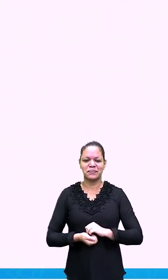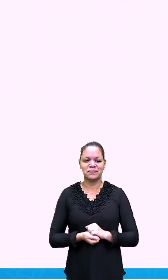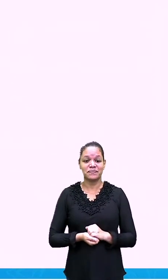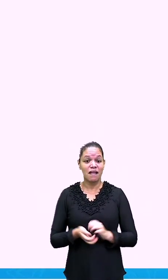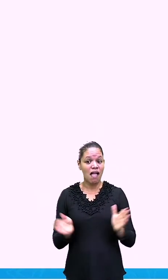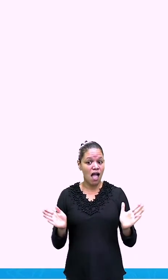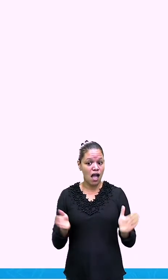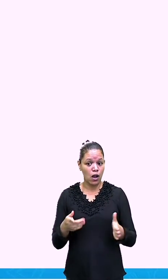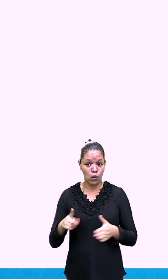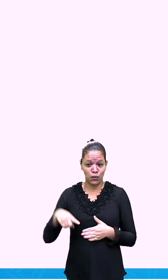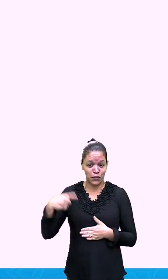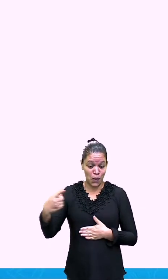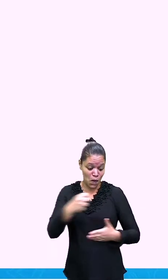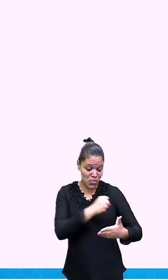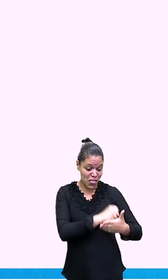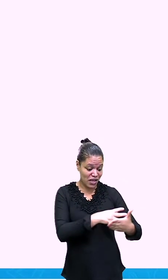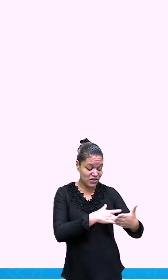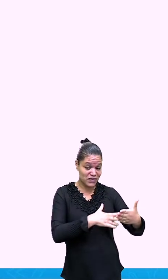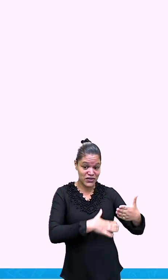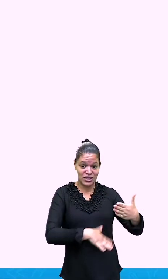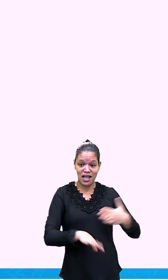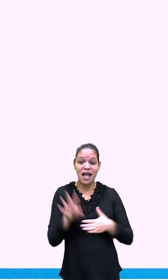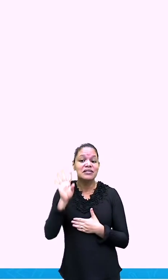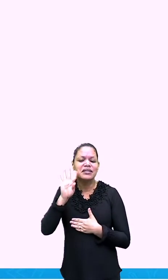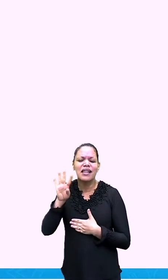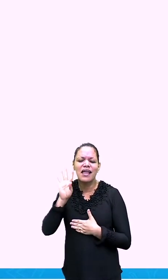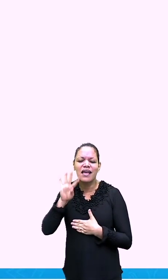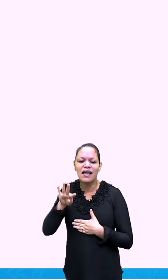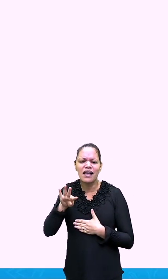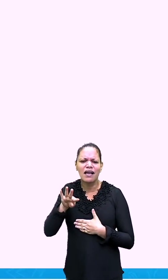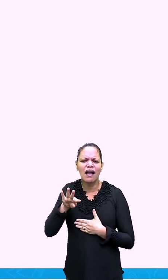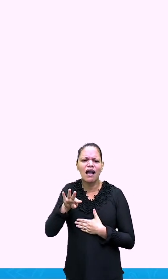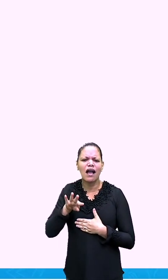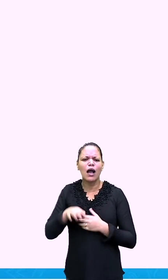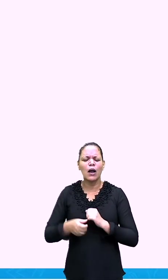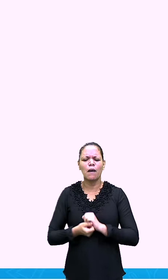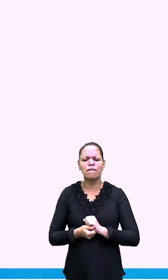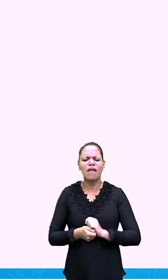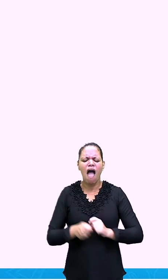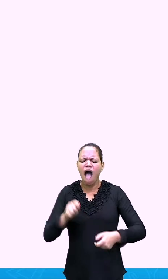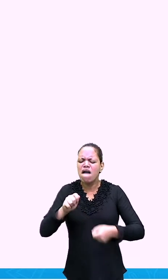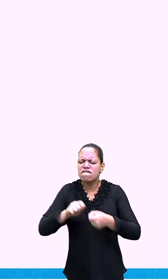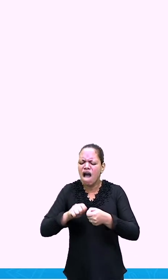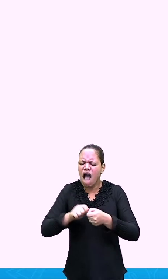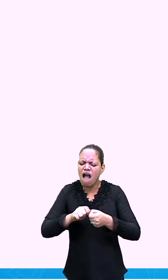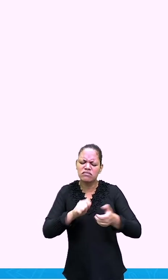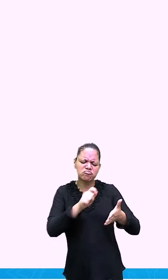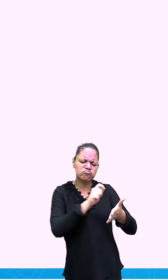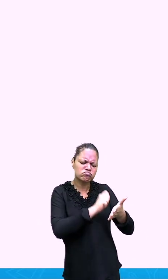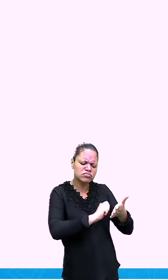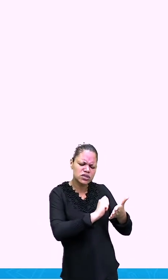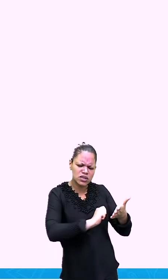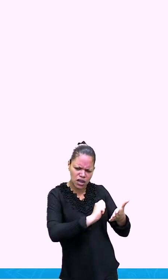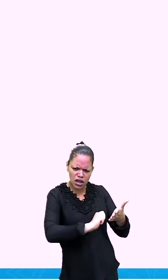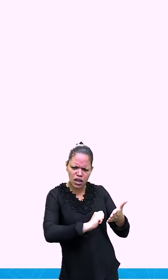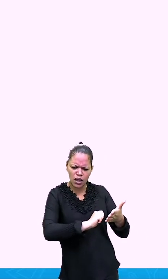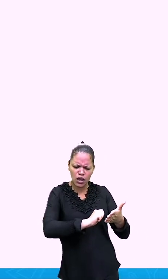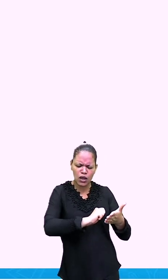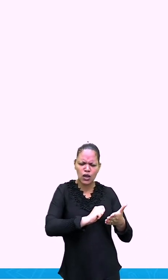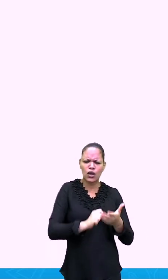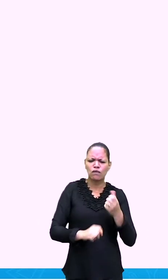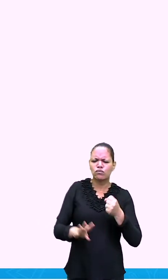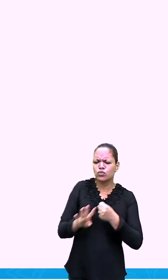Agora, outra atividade aqui muito legal, olha. Crie e escreva substantivos próprios para